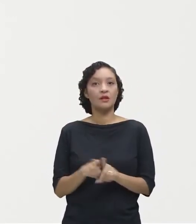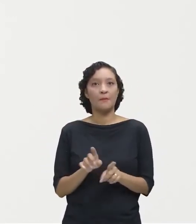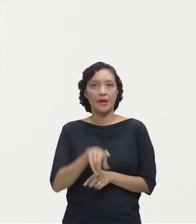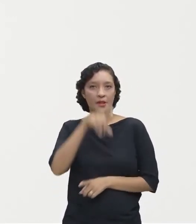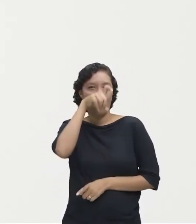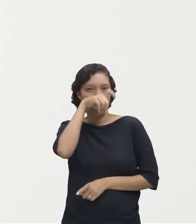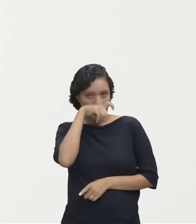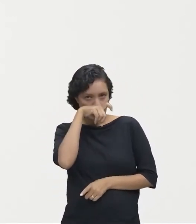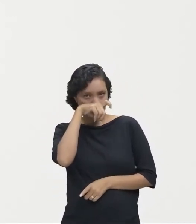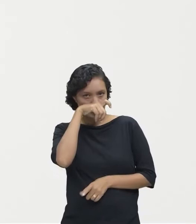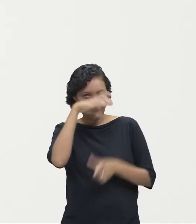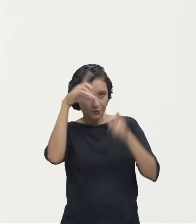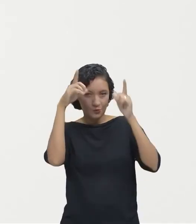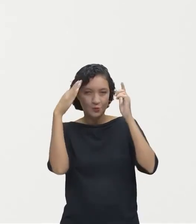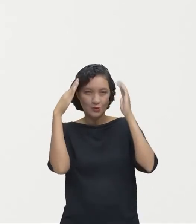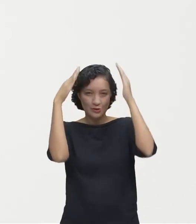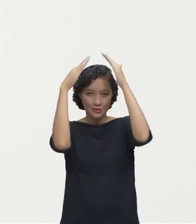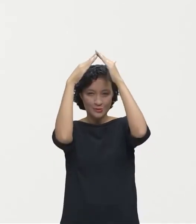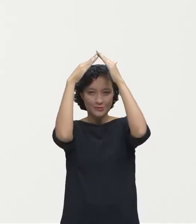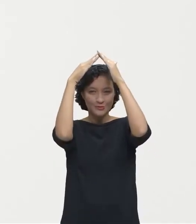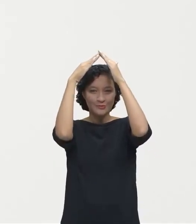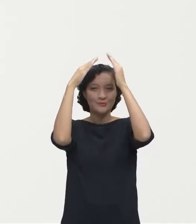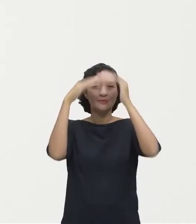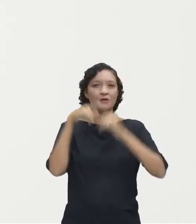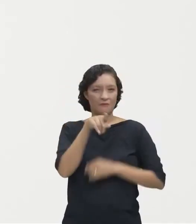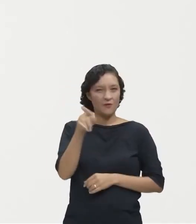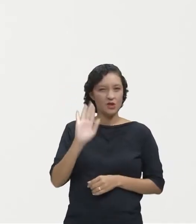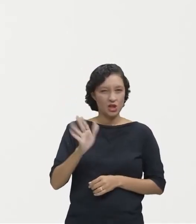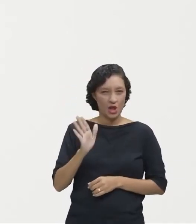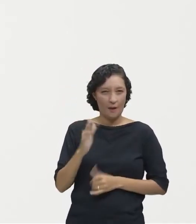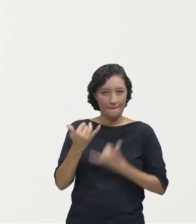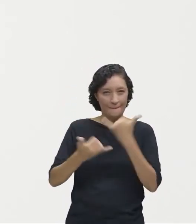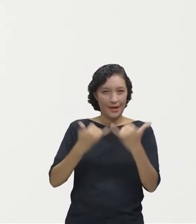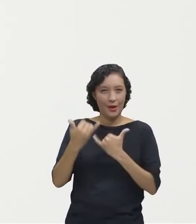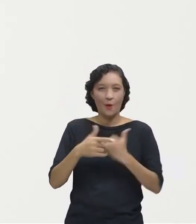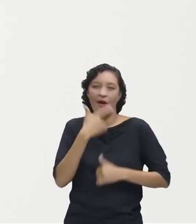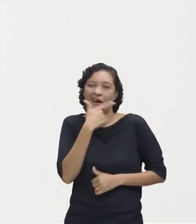bruxa. Quem é que já brincou de bruxa? Façam aí a risada da bruxa.